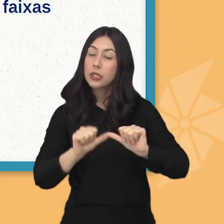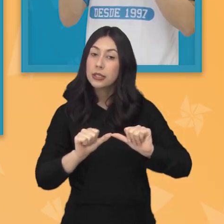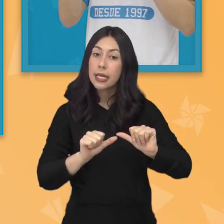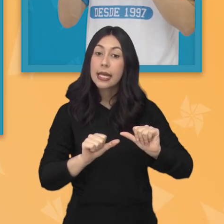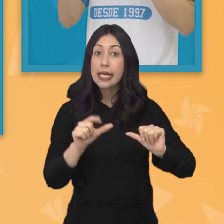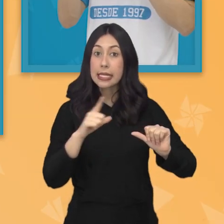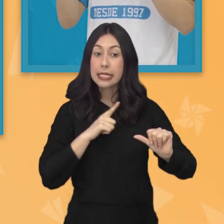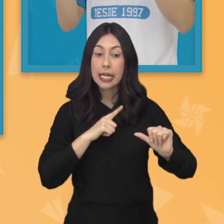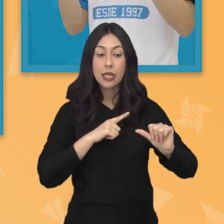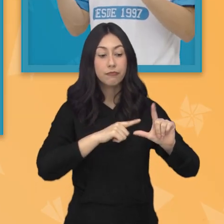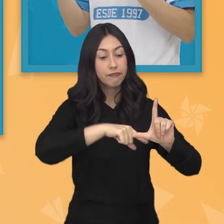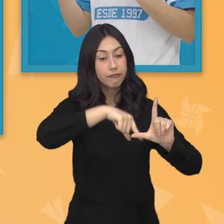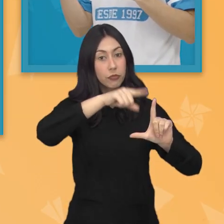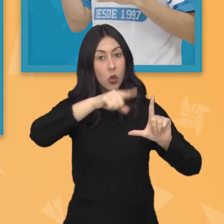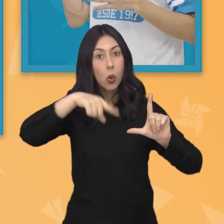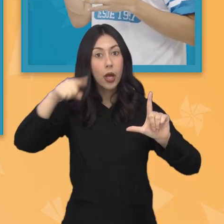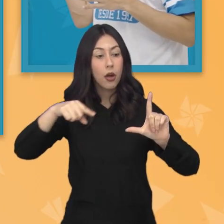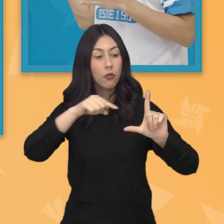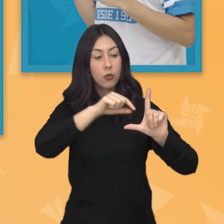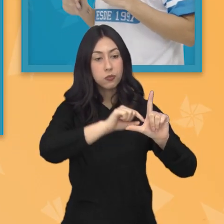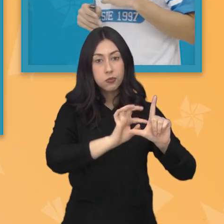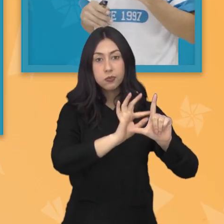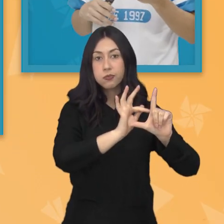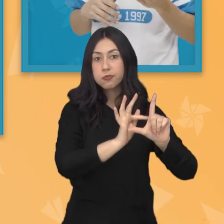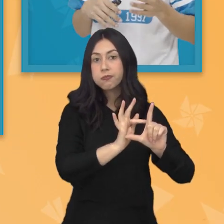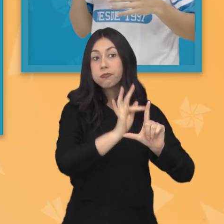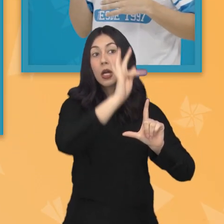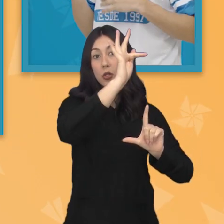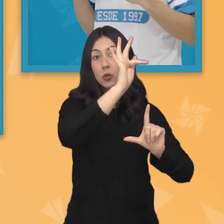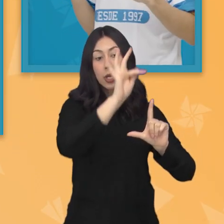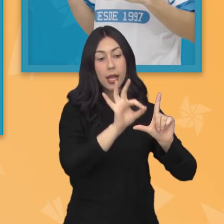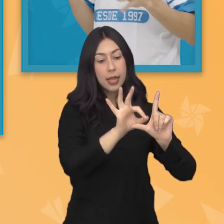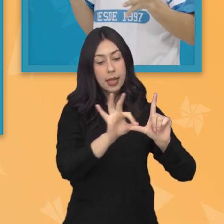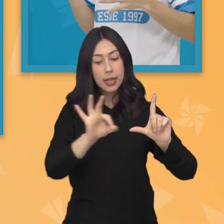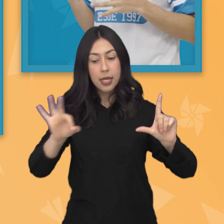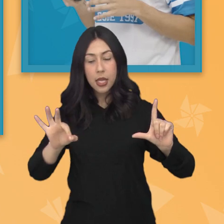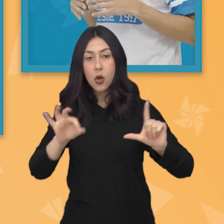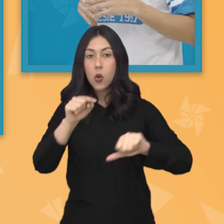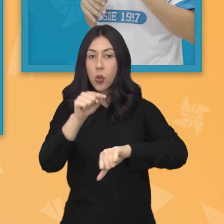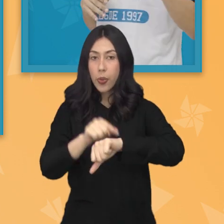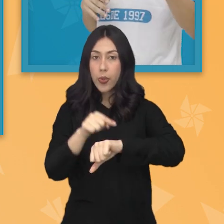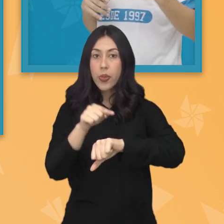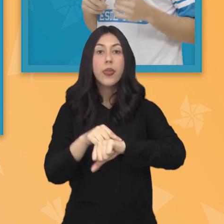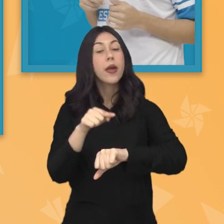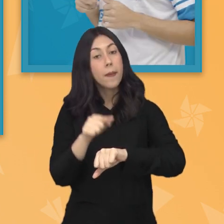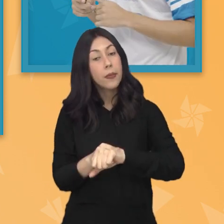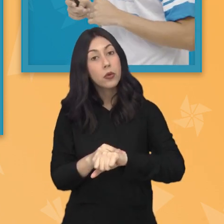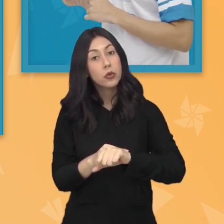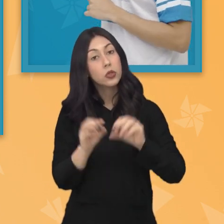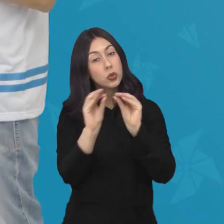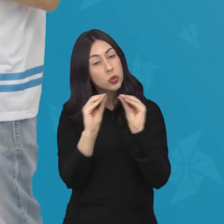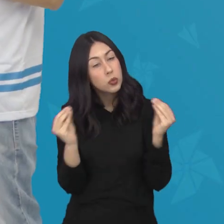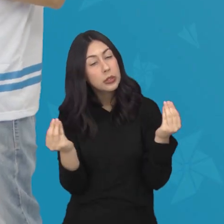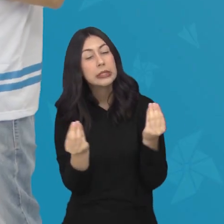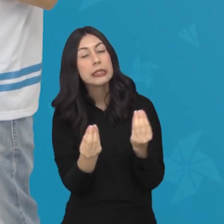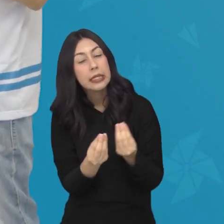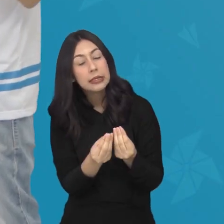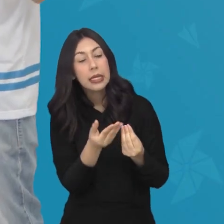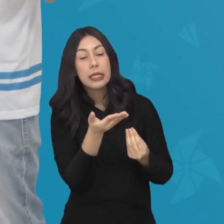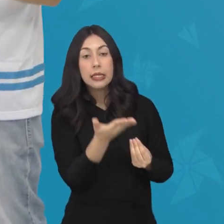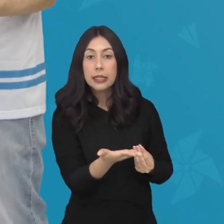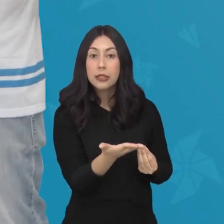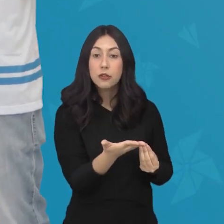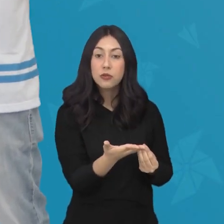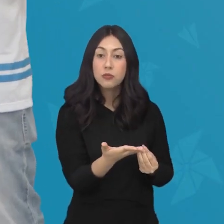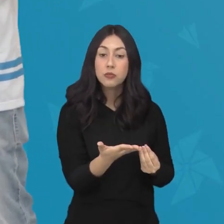temperatura pelo tempo de exposição ao calor que aquela substância está sofrendo. E existando